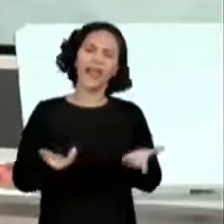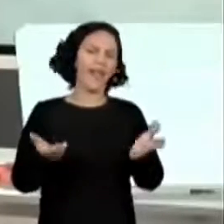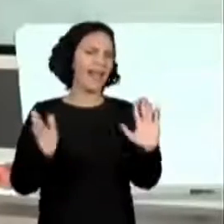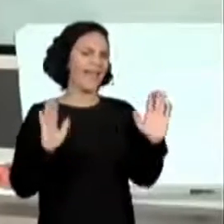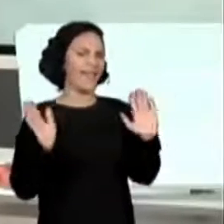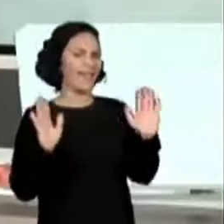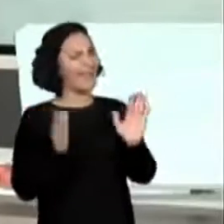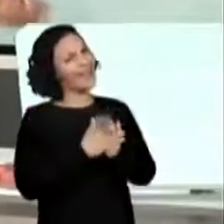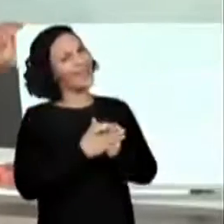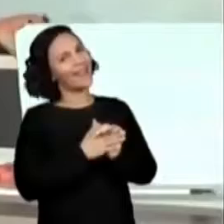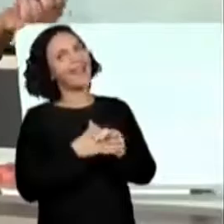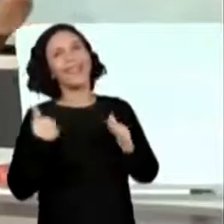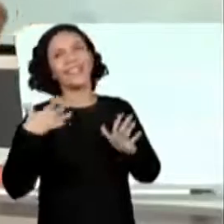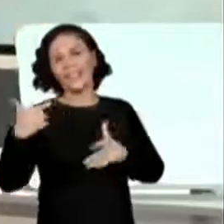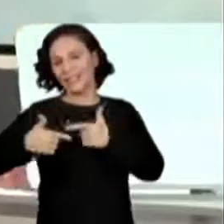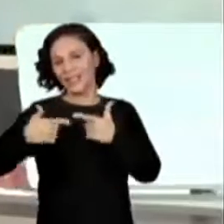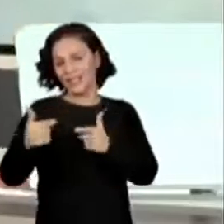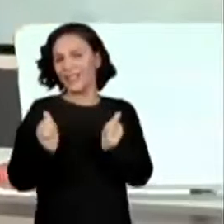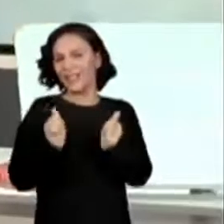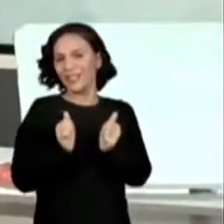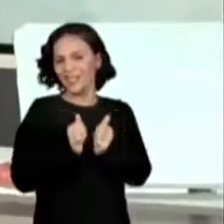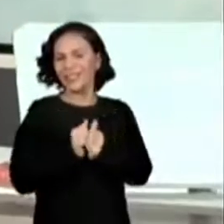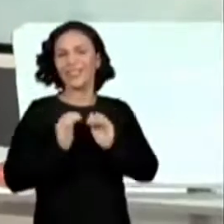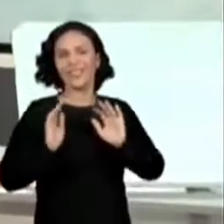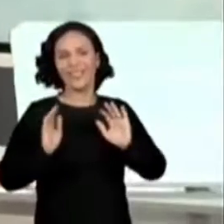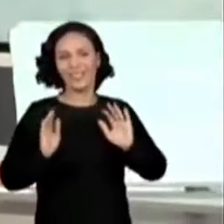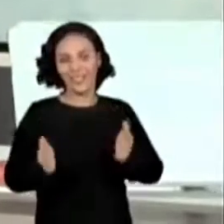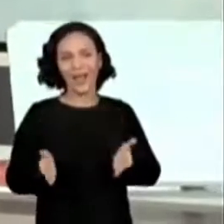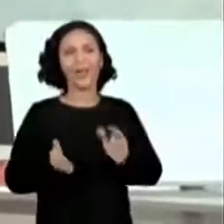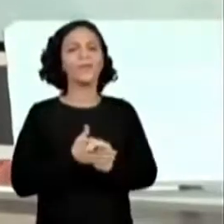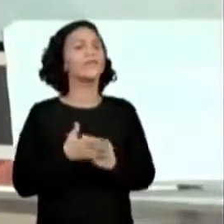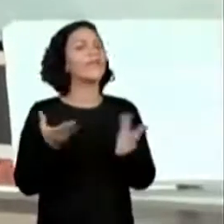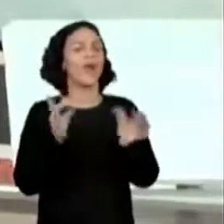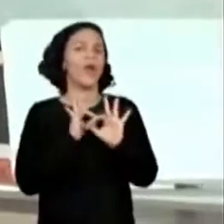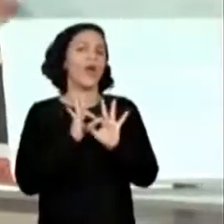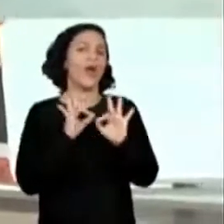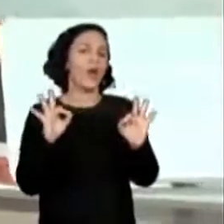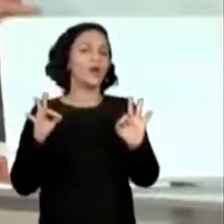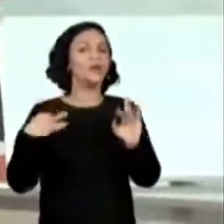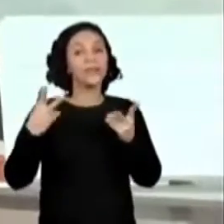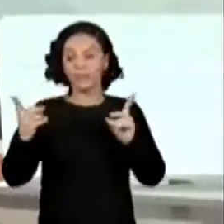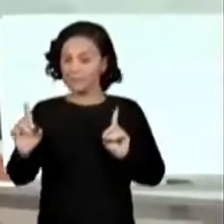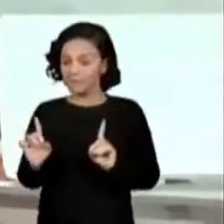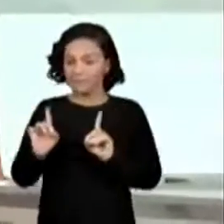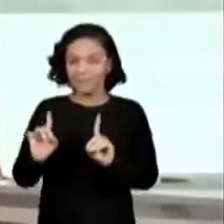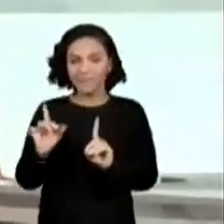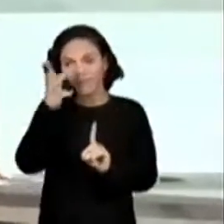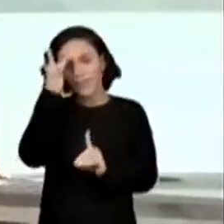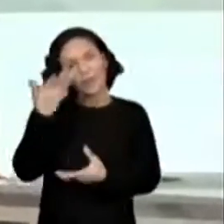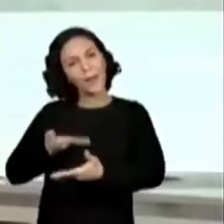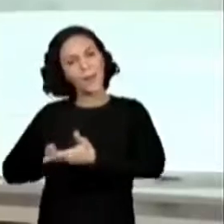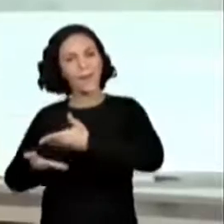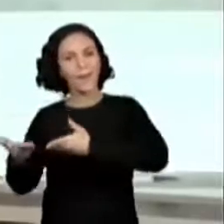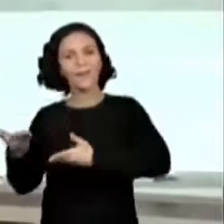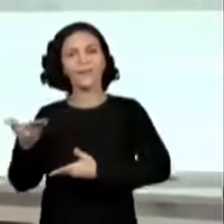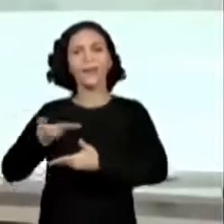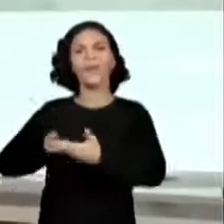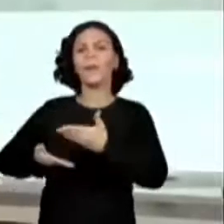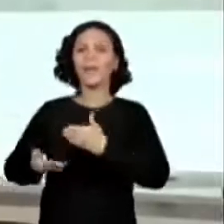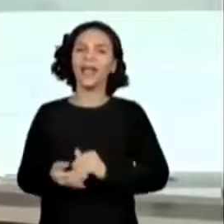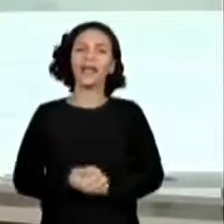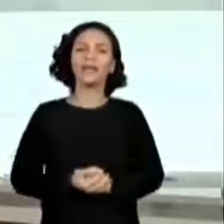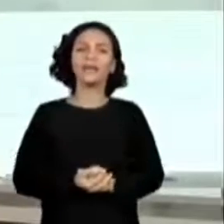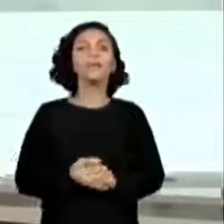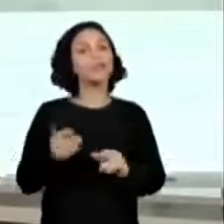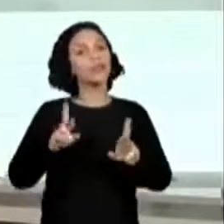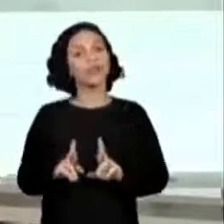é uma, né, já trabalhamos juntas aqui. Sim. E eu falo, é uma delícia, né, a gente ter sempre alguém aqui e cair diferente.